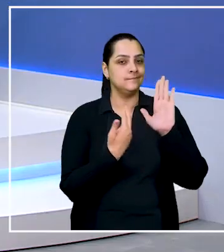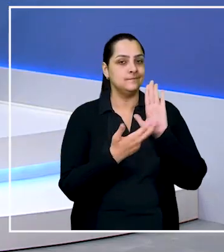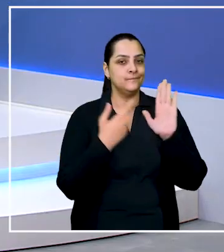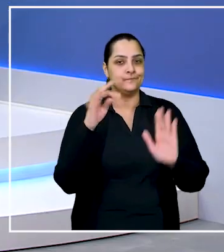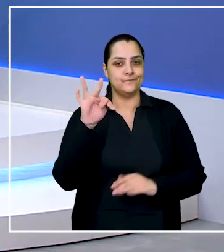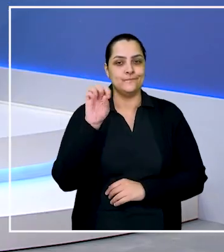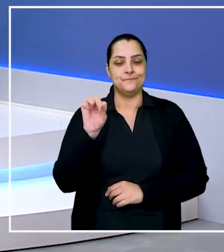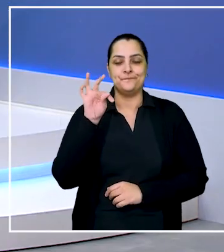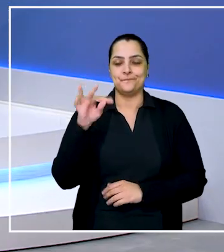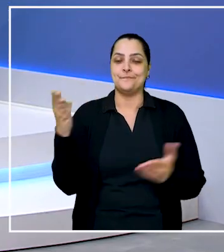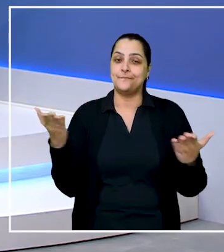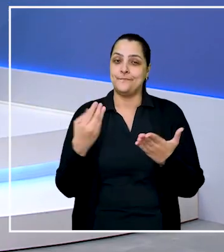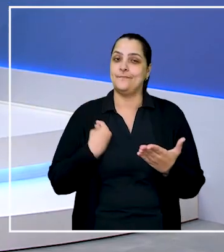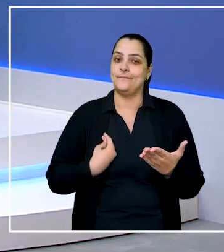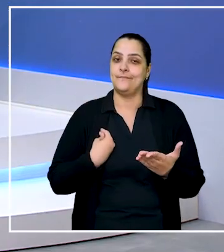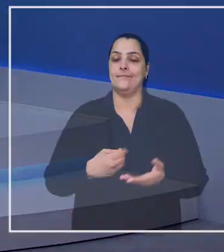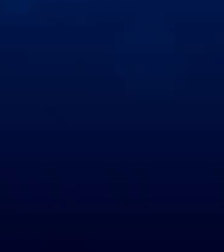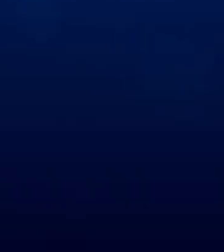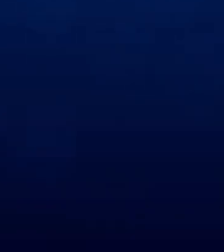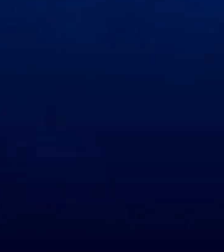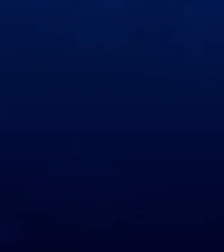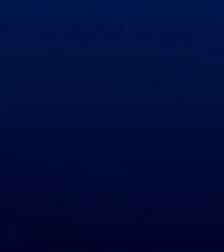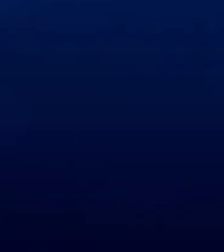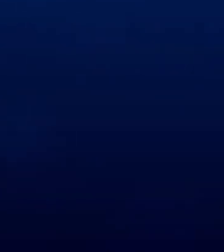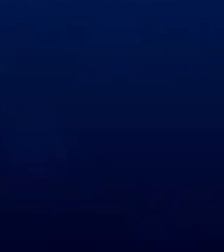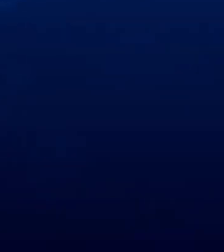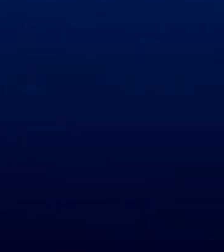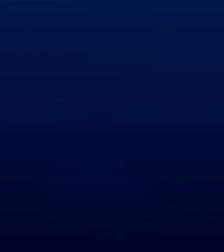O Revista TST está no ar.